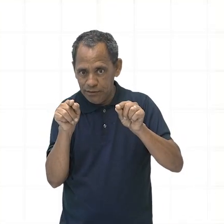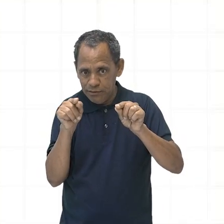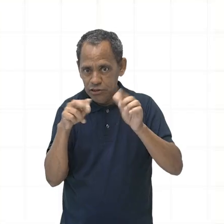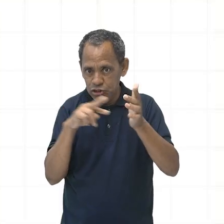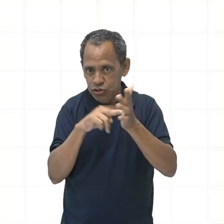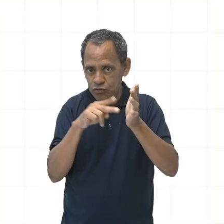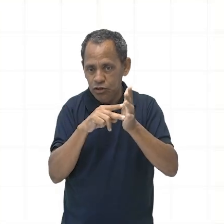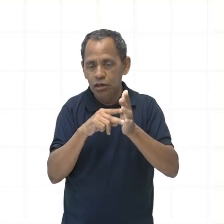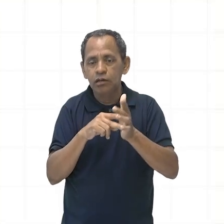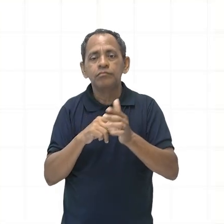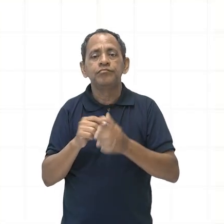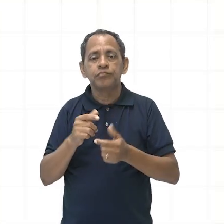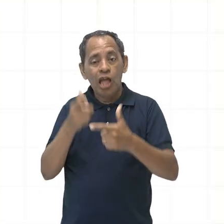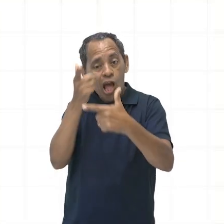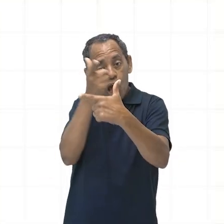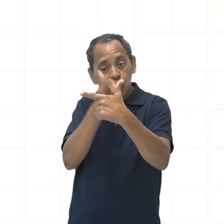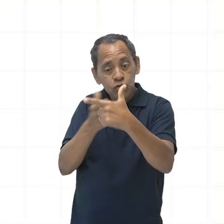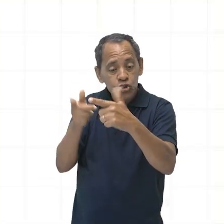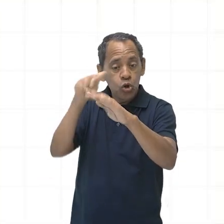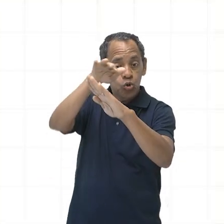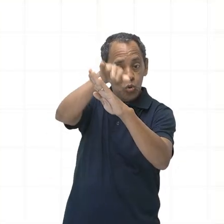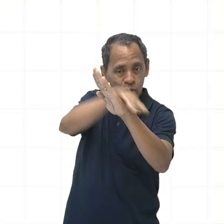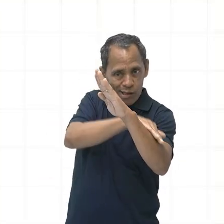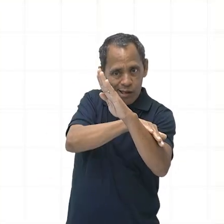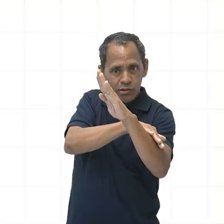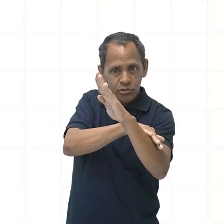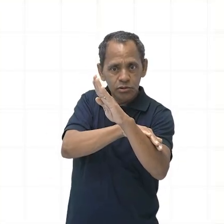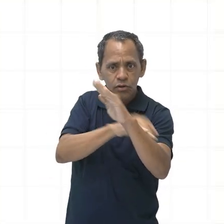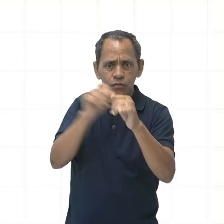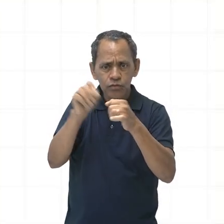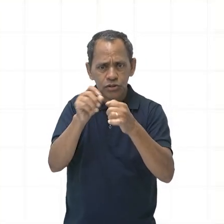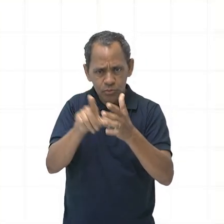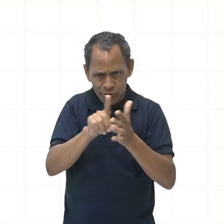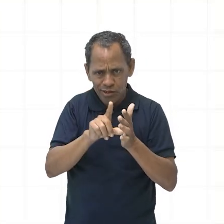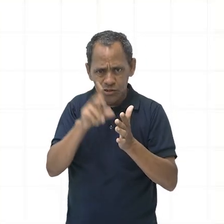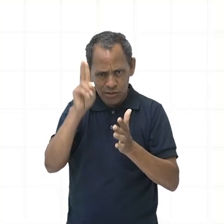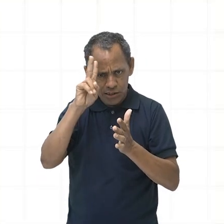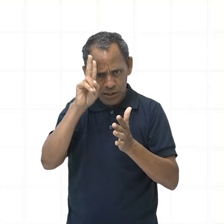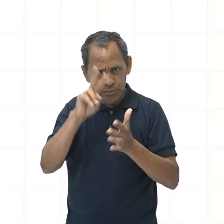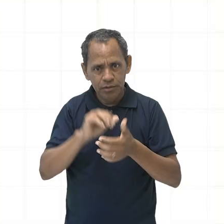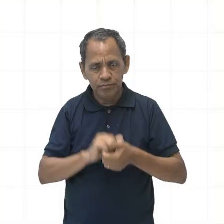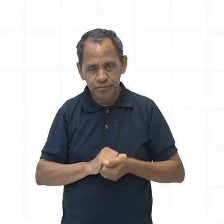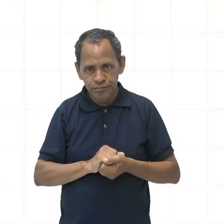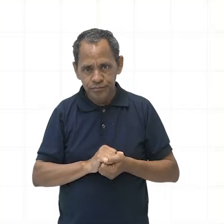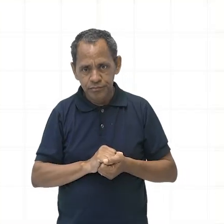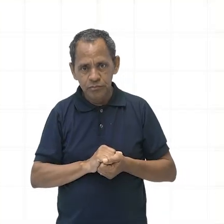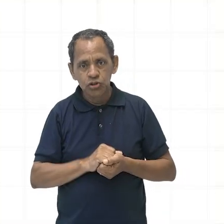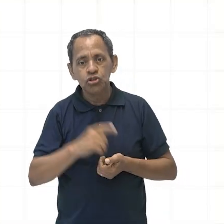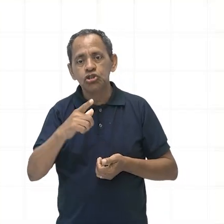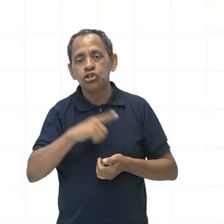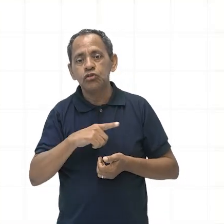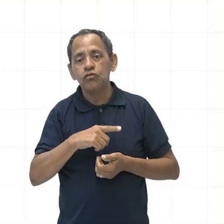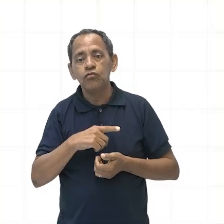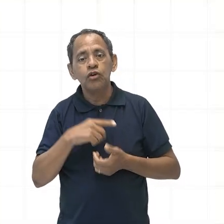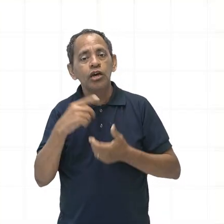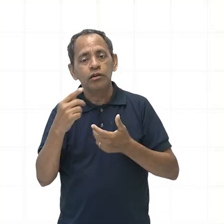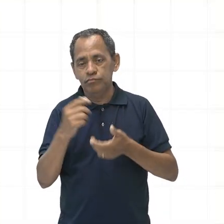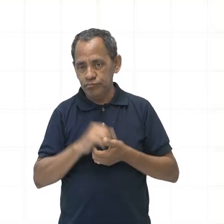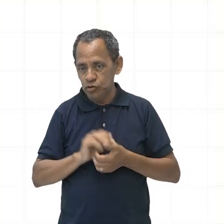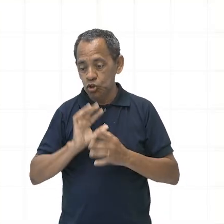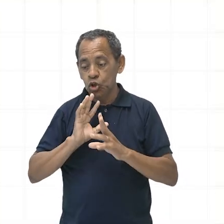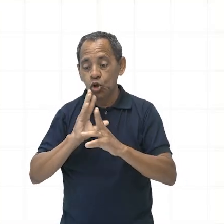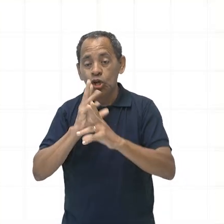divisão dos lados que a gente fez lá agora há pouco, tiver o mesmo